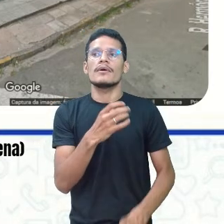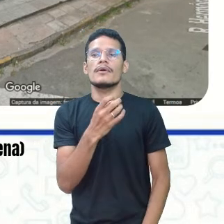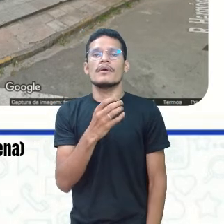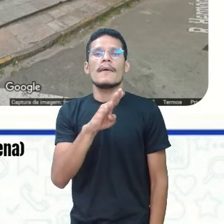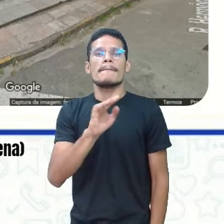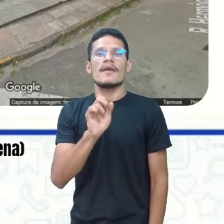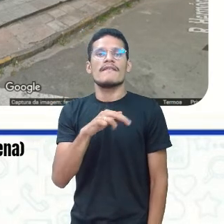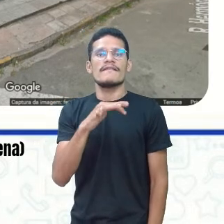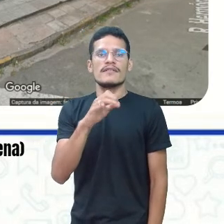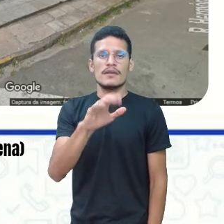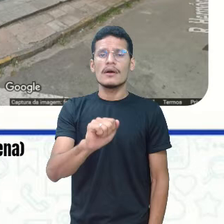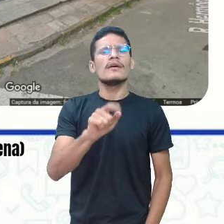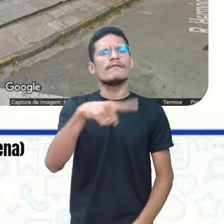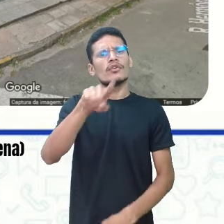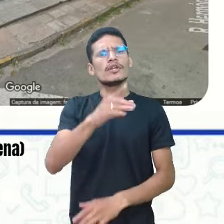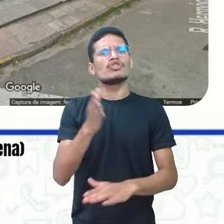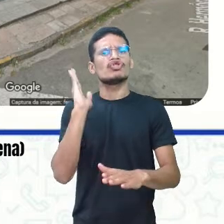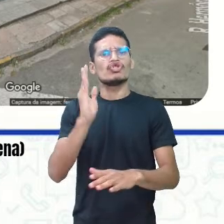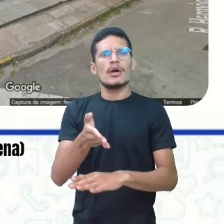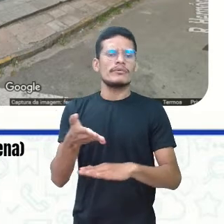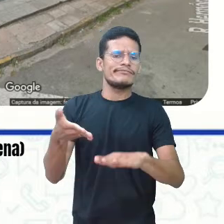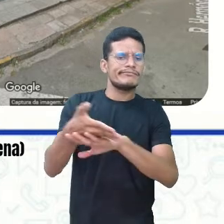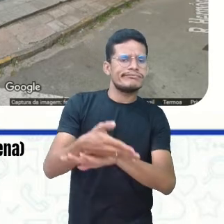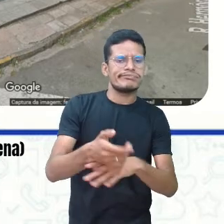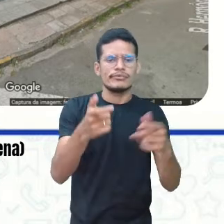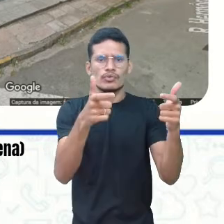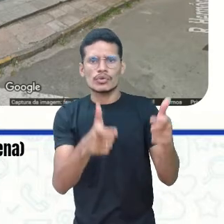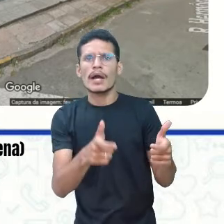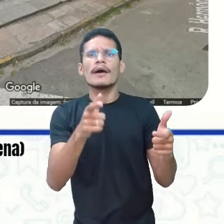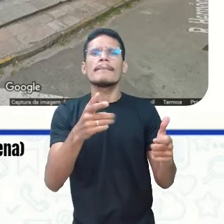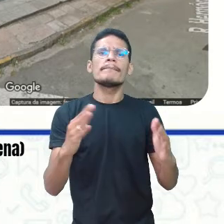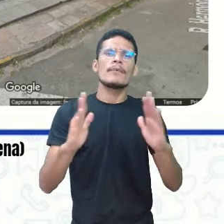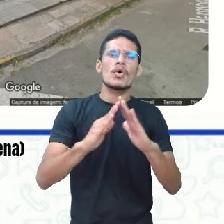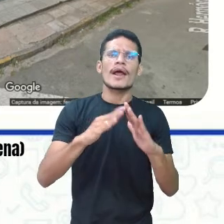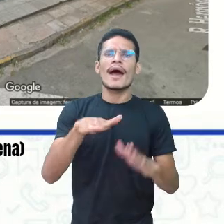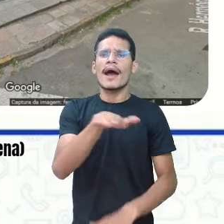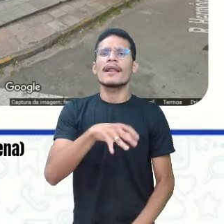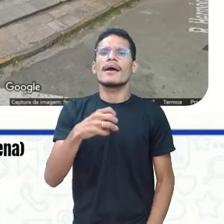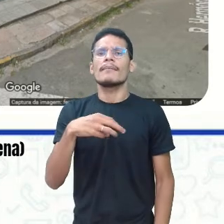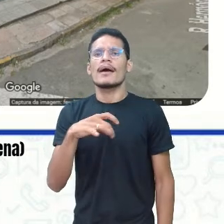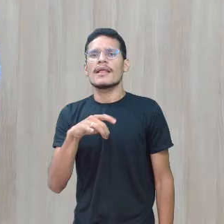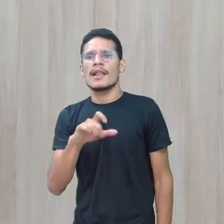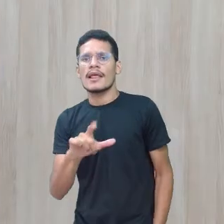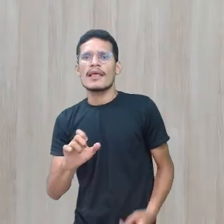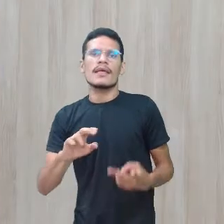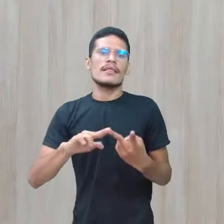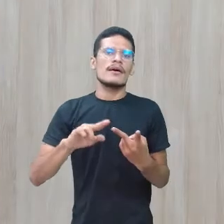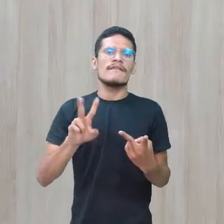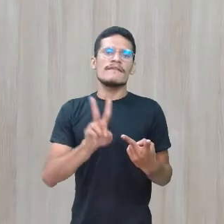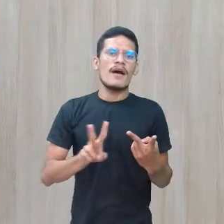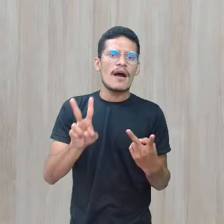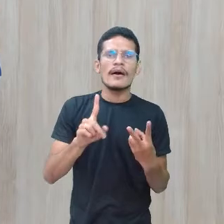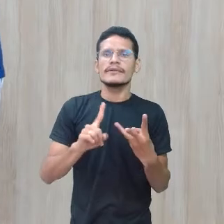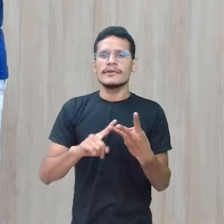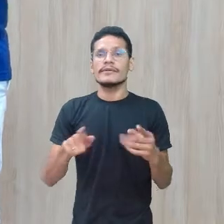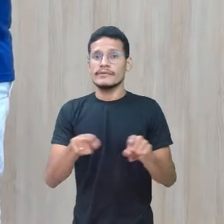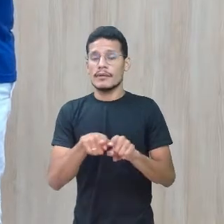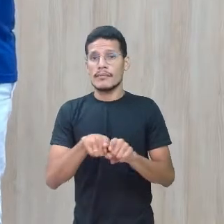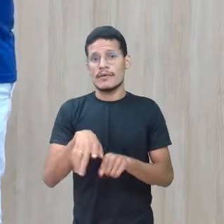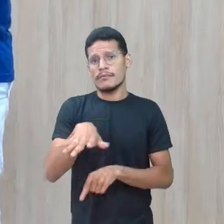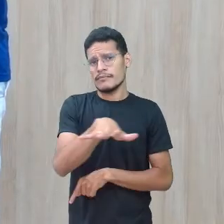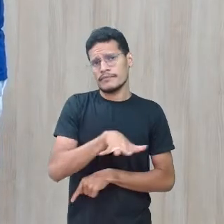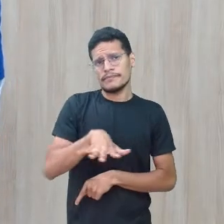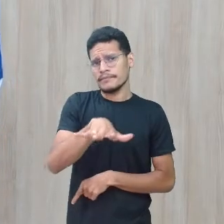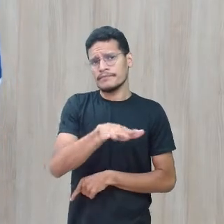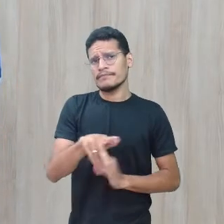passado várias vezes aí, ó, quem mora na região da Madalena, né, da Várzea, né, ali